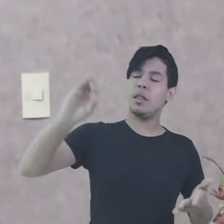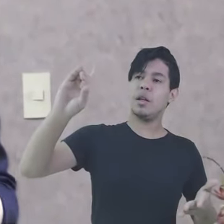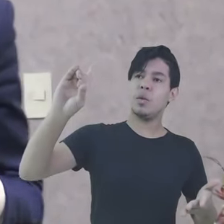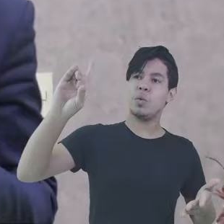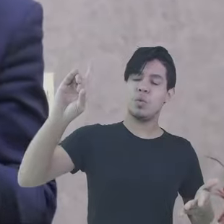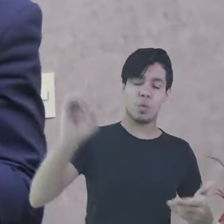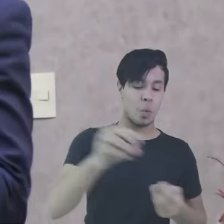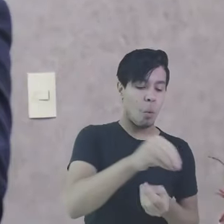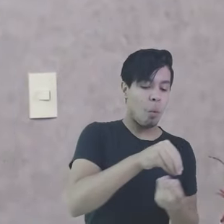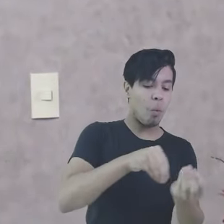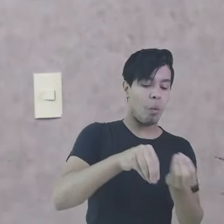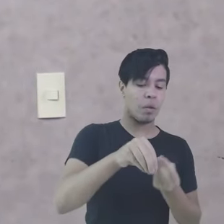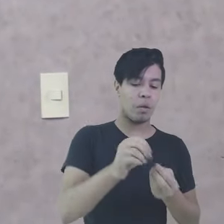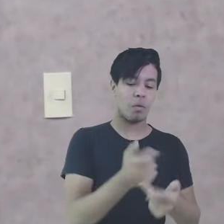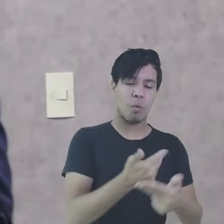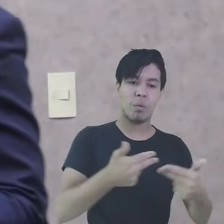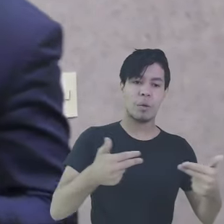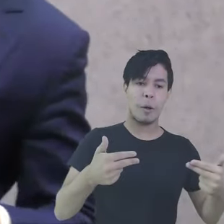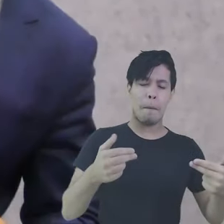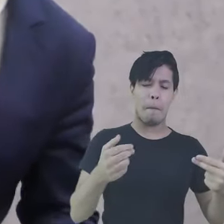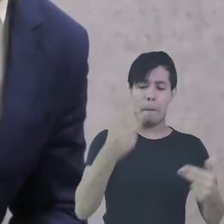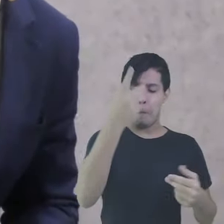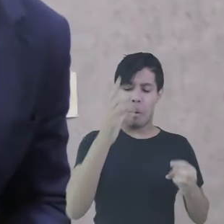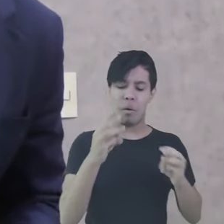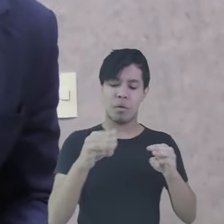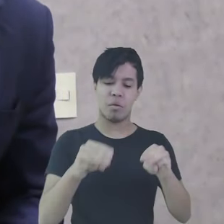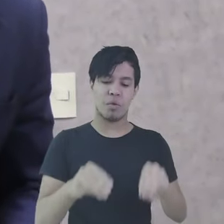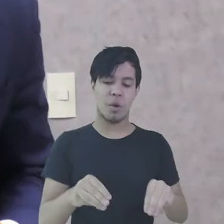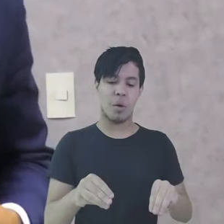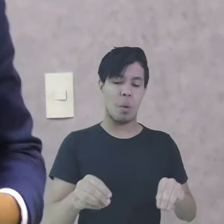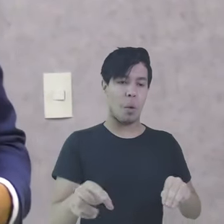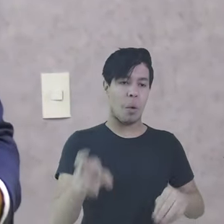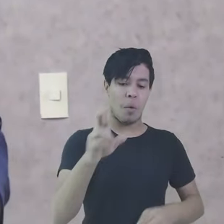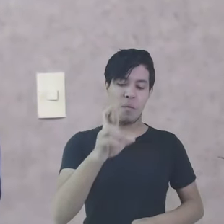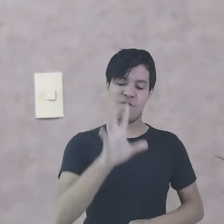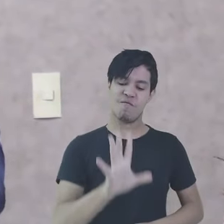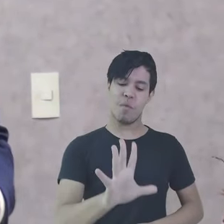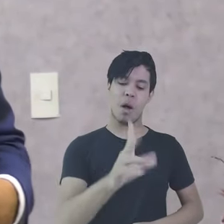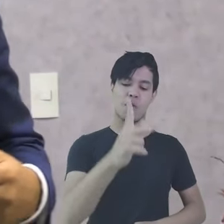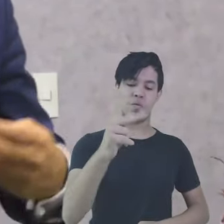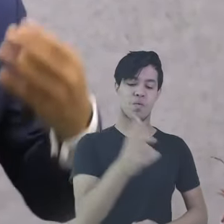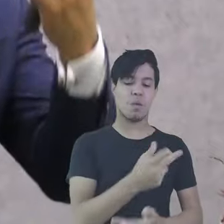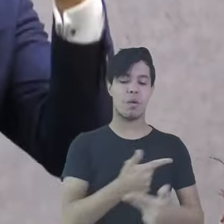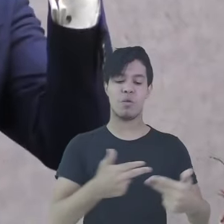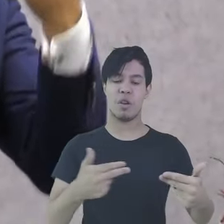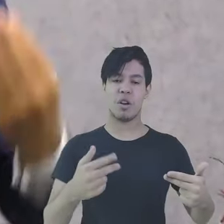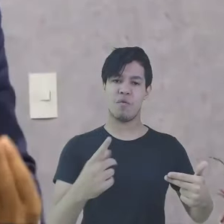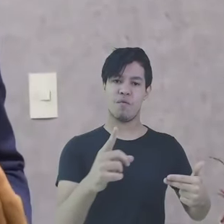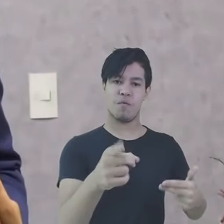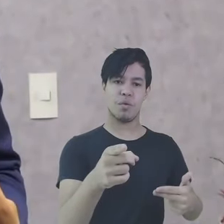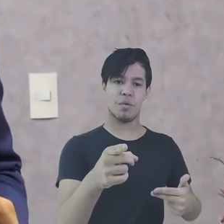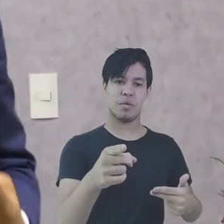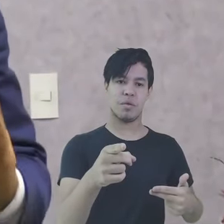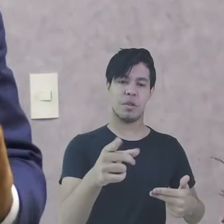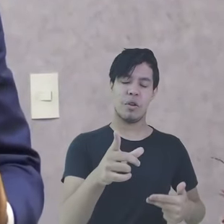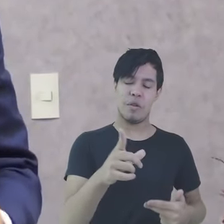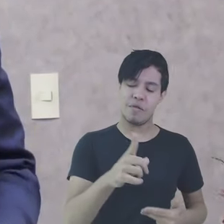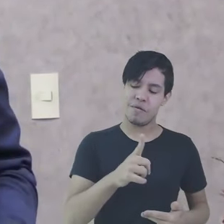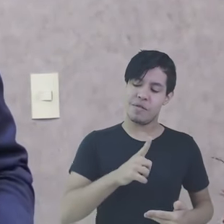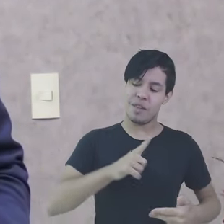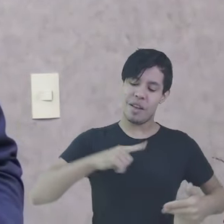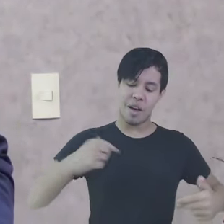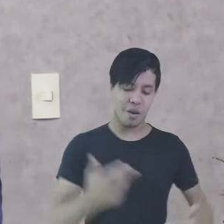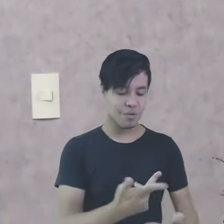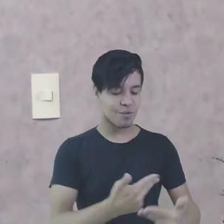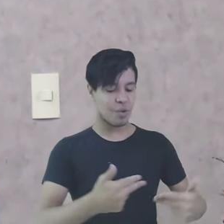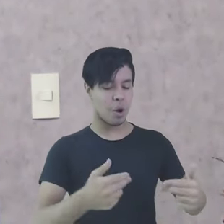com a sua glória, para que no final dos tempos, quando ele se manifestar em glória, você não seja consumido. Como você já tem a glória dele hoje, pelo Espírito